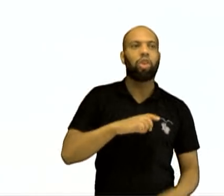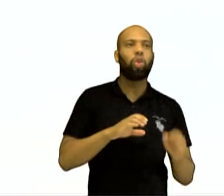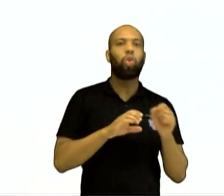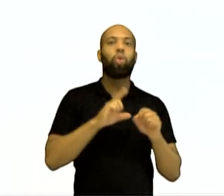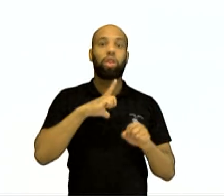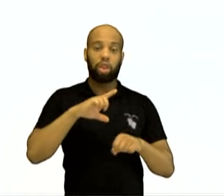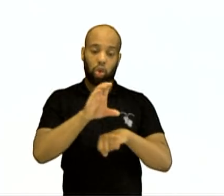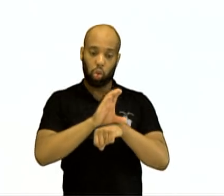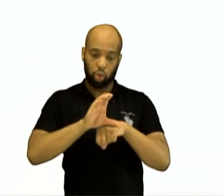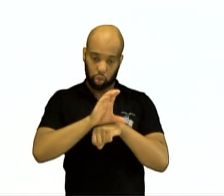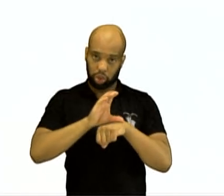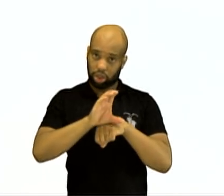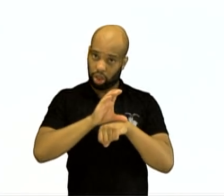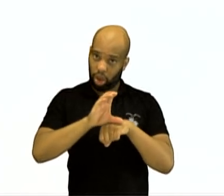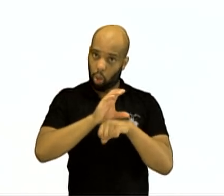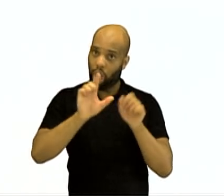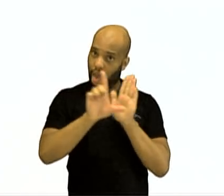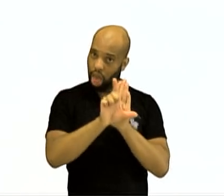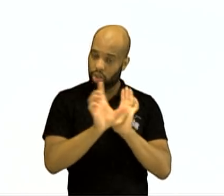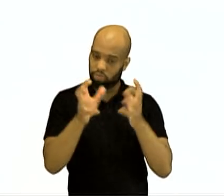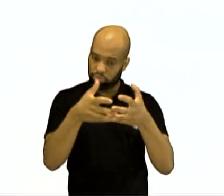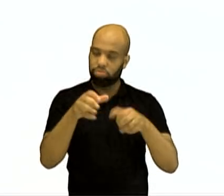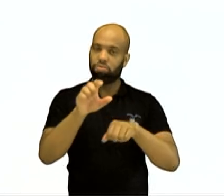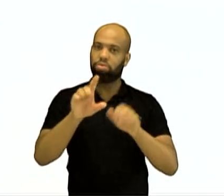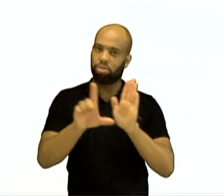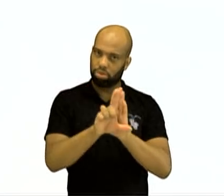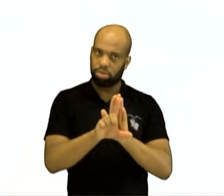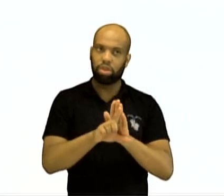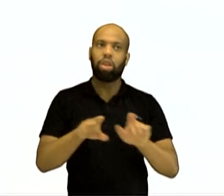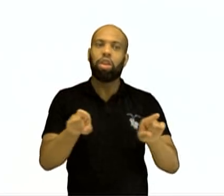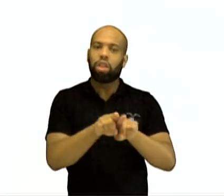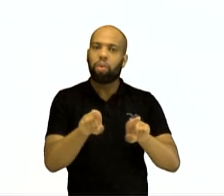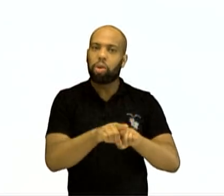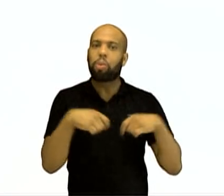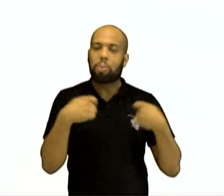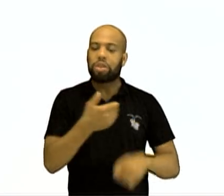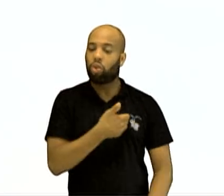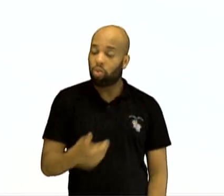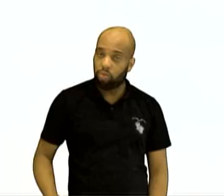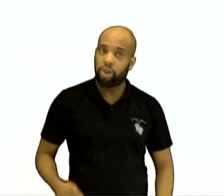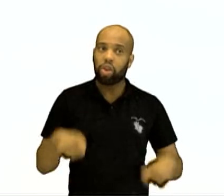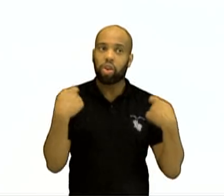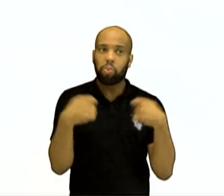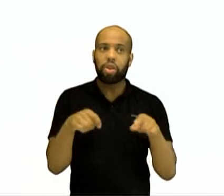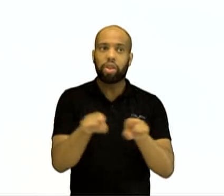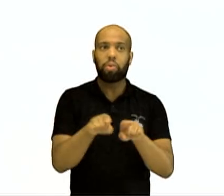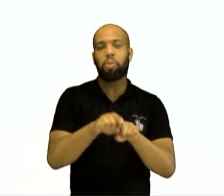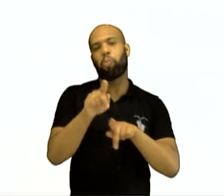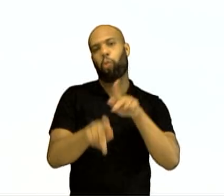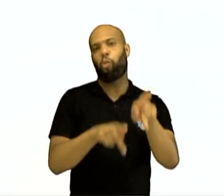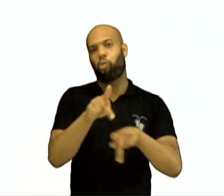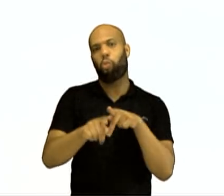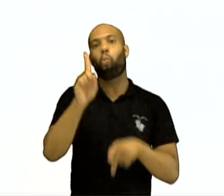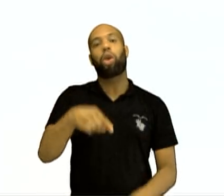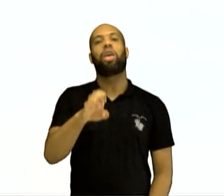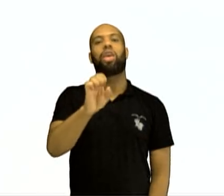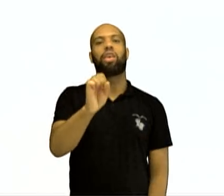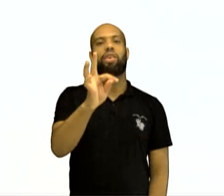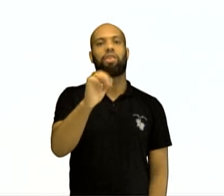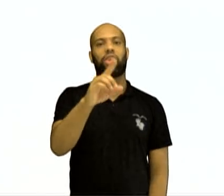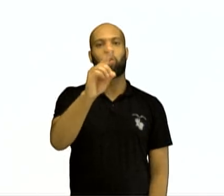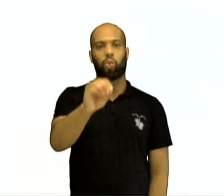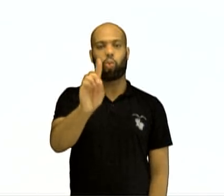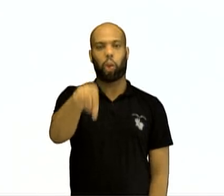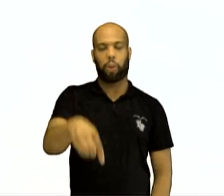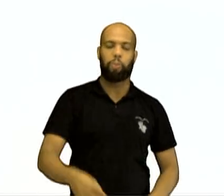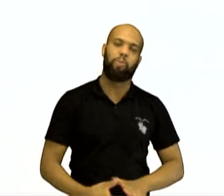nós temos a Constituição brasileira, nós temos um governo, uma forma de governo e temos uma população, somos nós, a grande